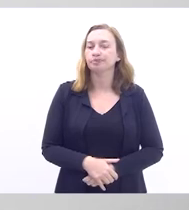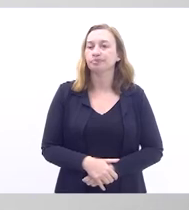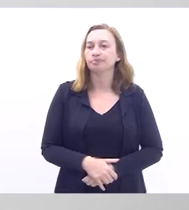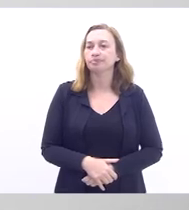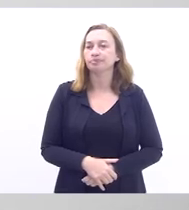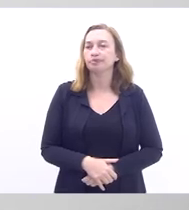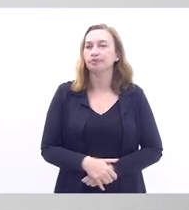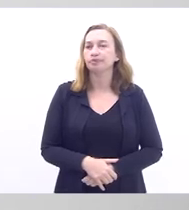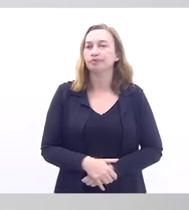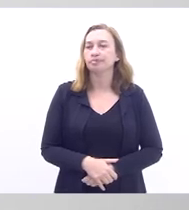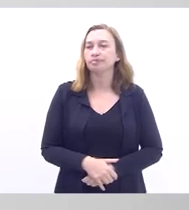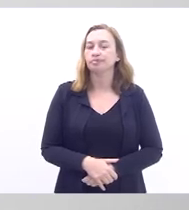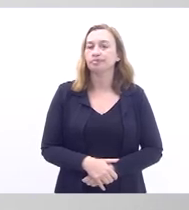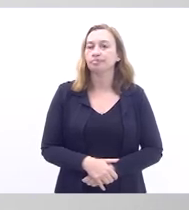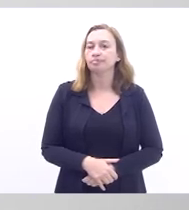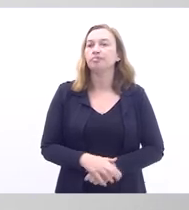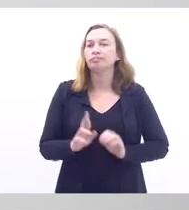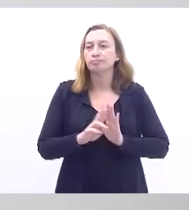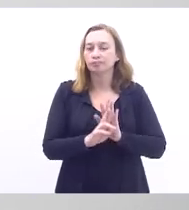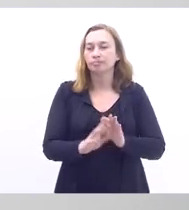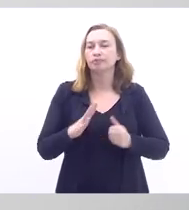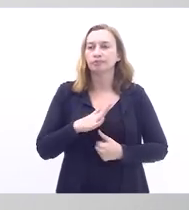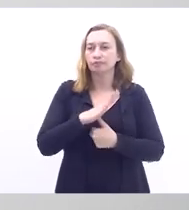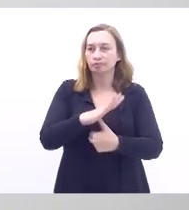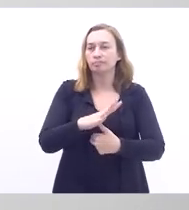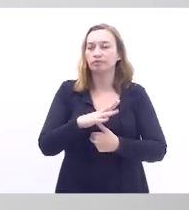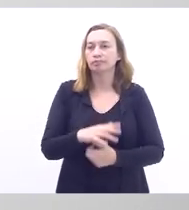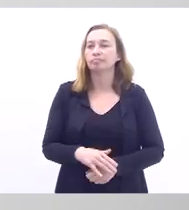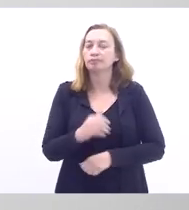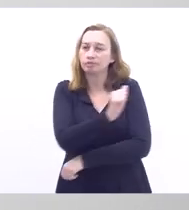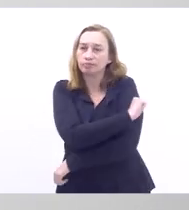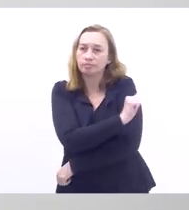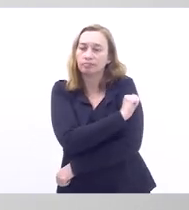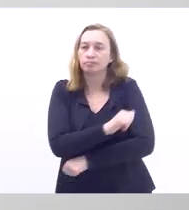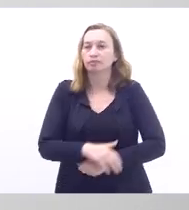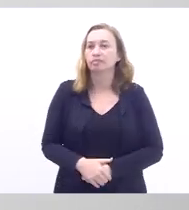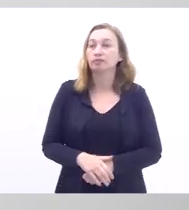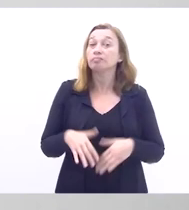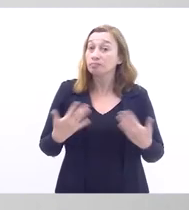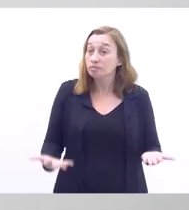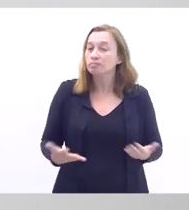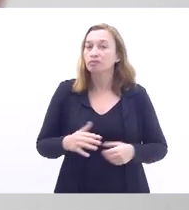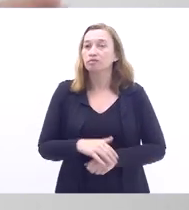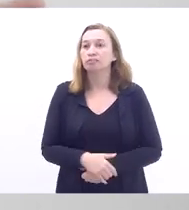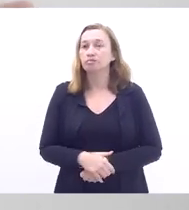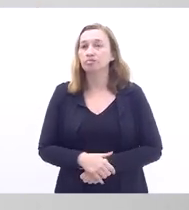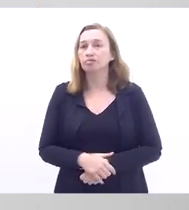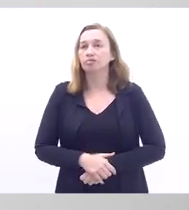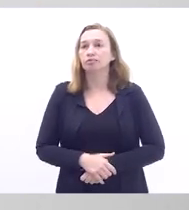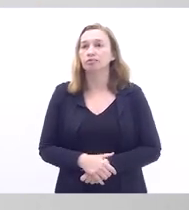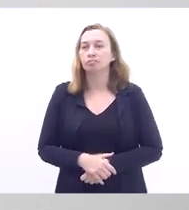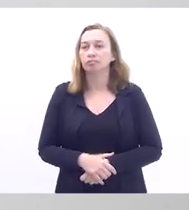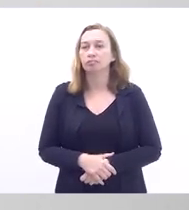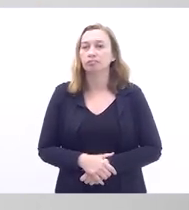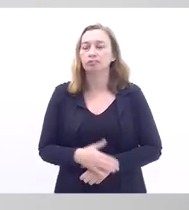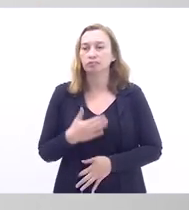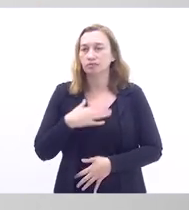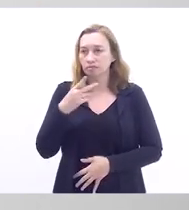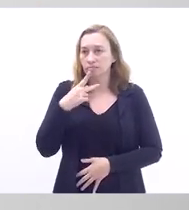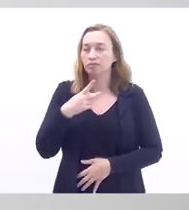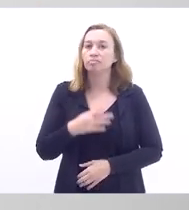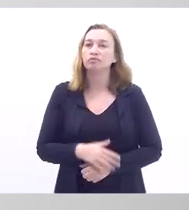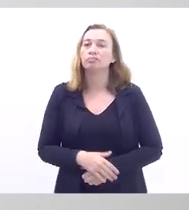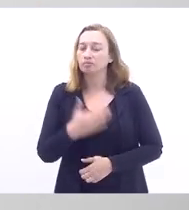e além da representação da Reitoria e os estudantes então eu da minha parte